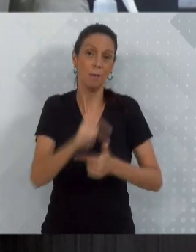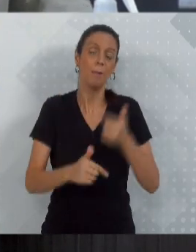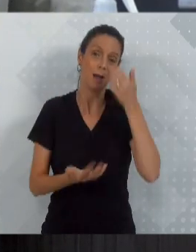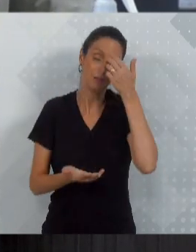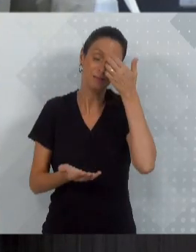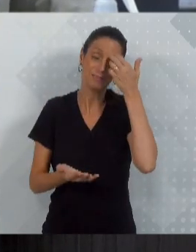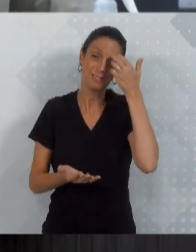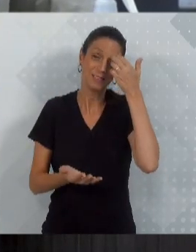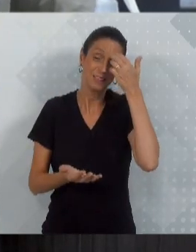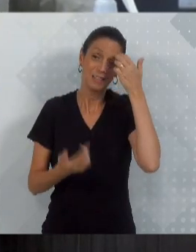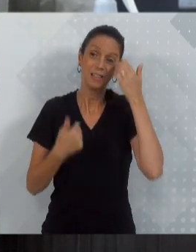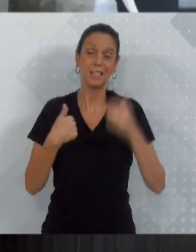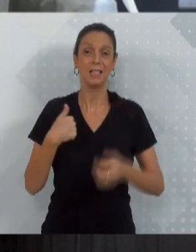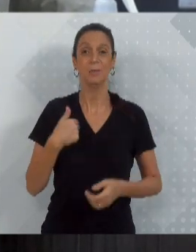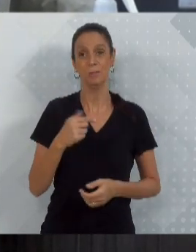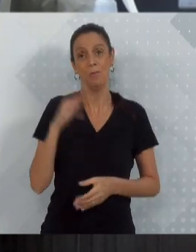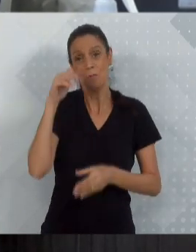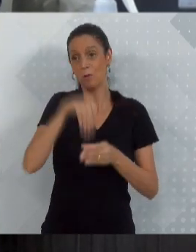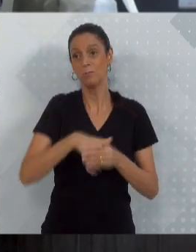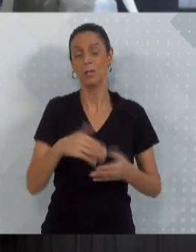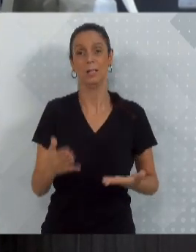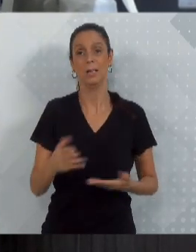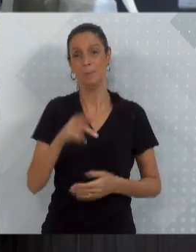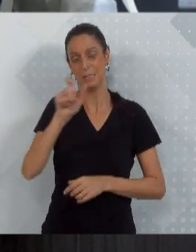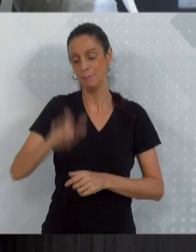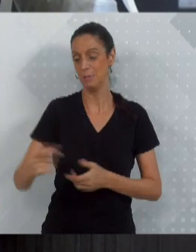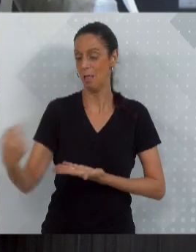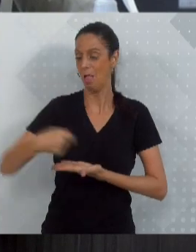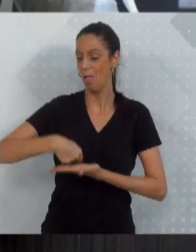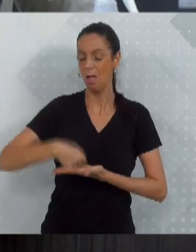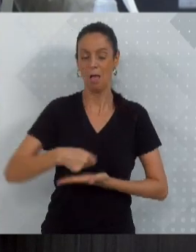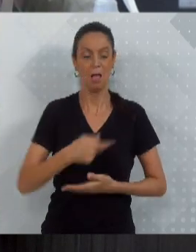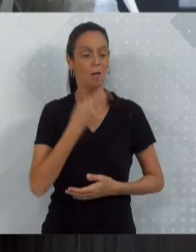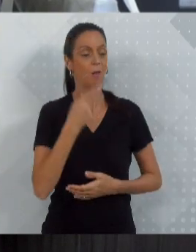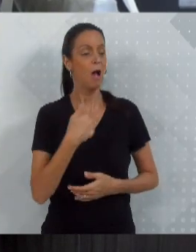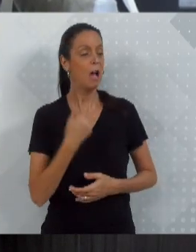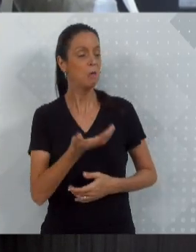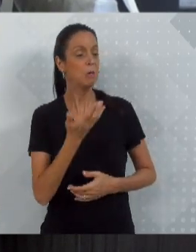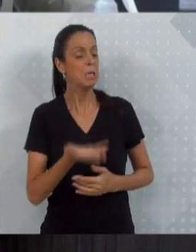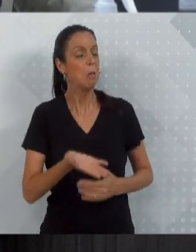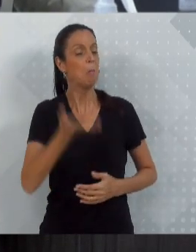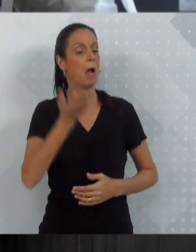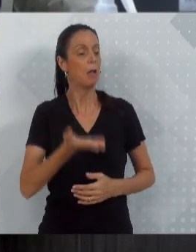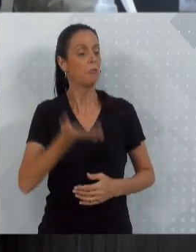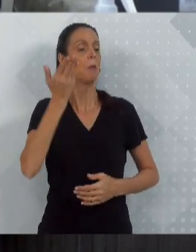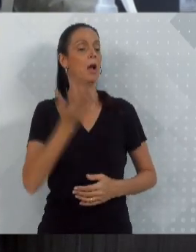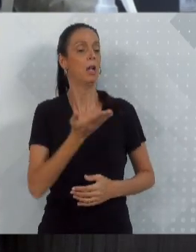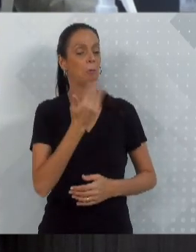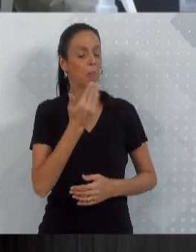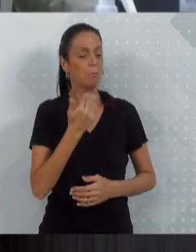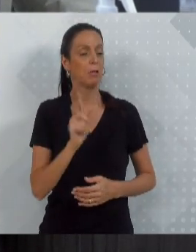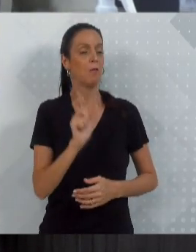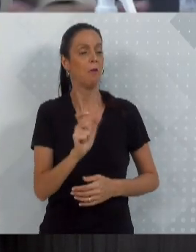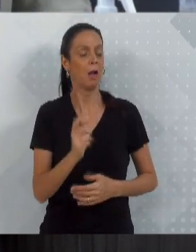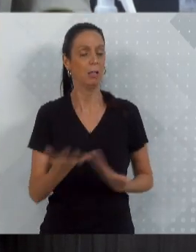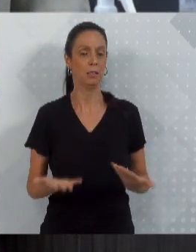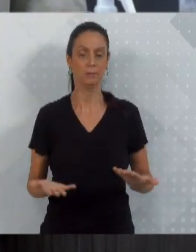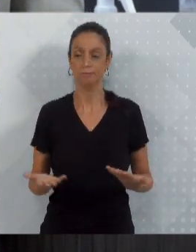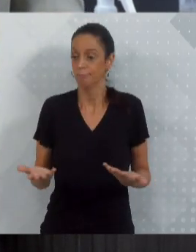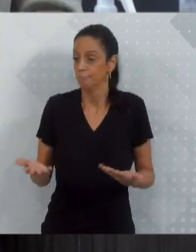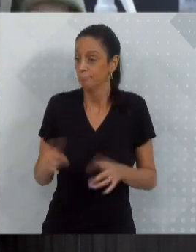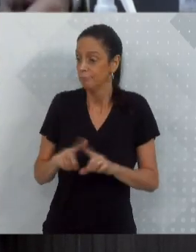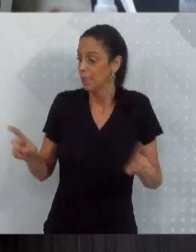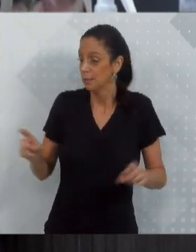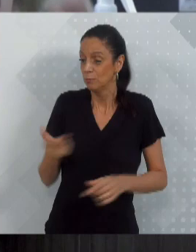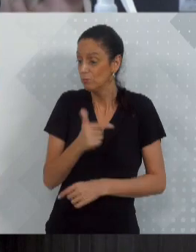voto automaticamente se justifica. Fui cobrado, mas nós queríamos tanto, nós queríamos tanto. Óbvio, se tivesse tido essa condição, mas a